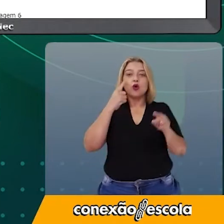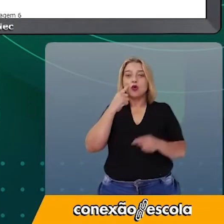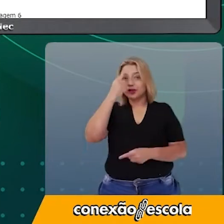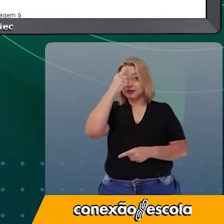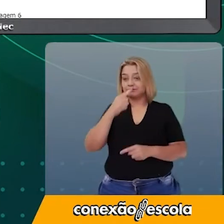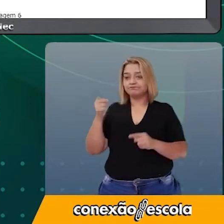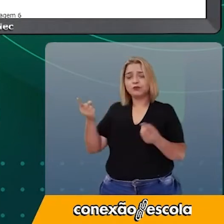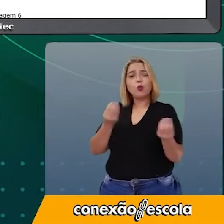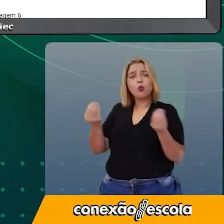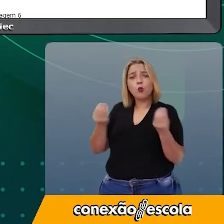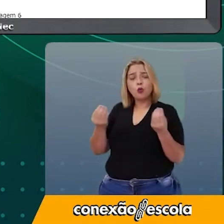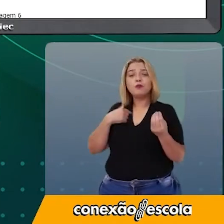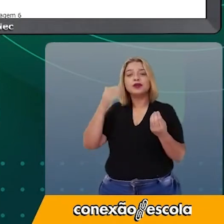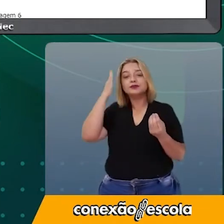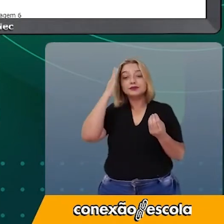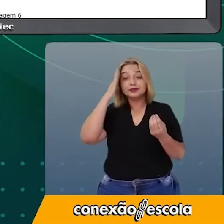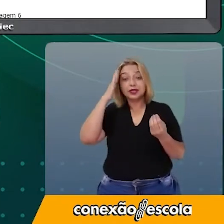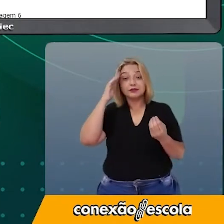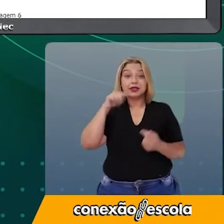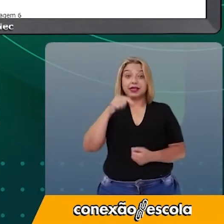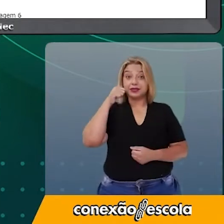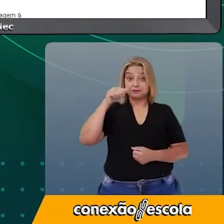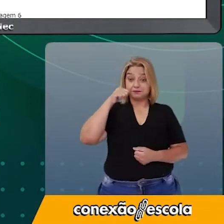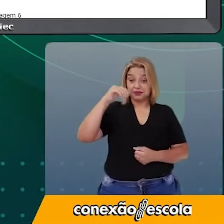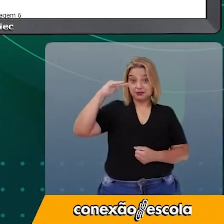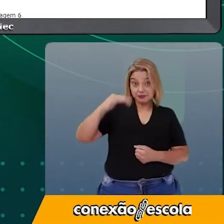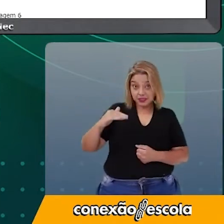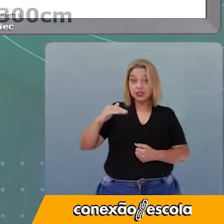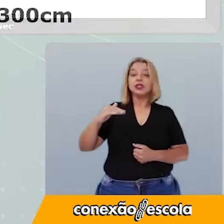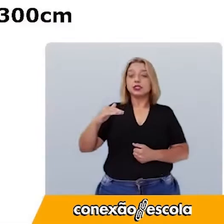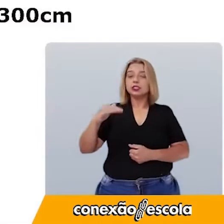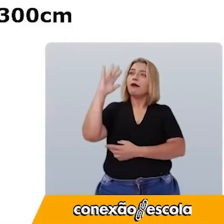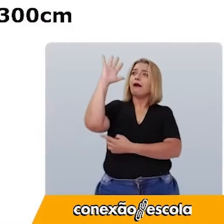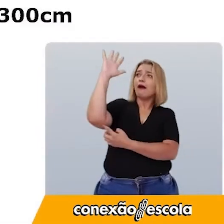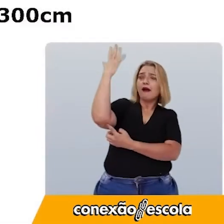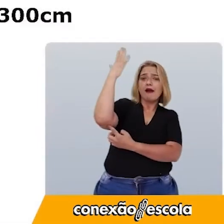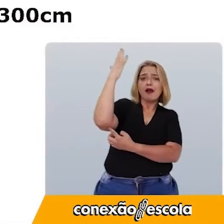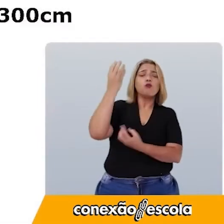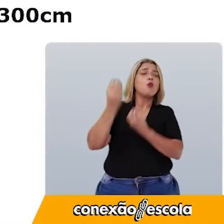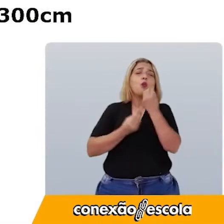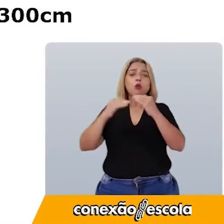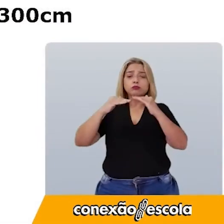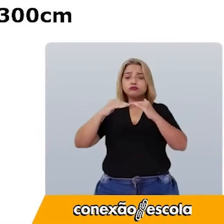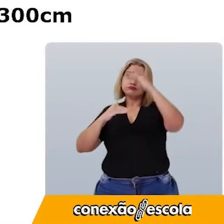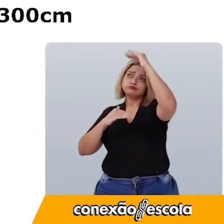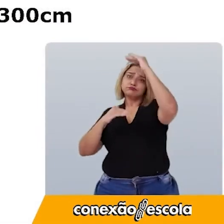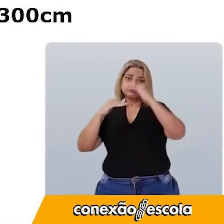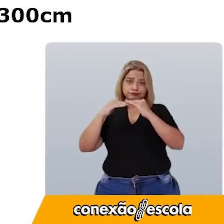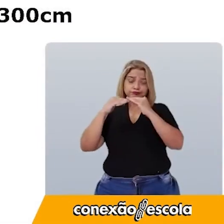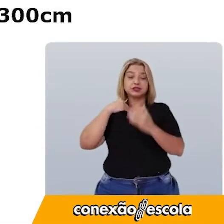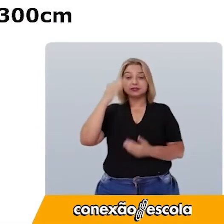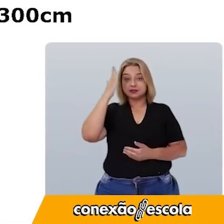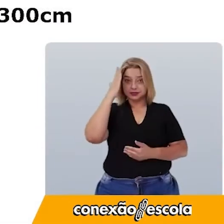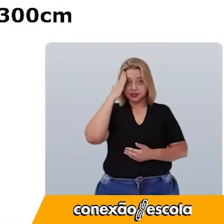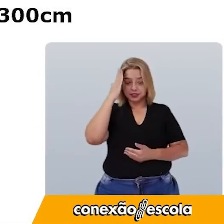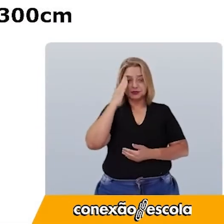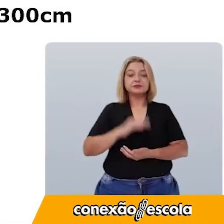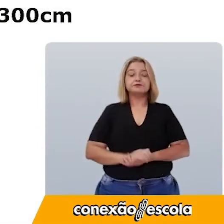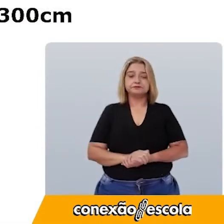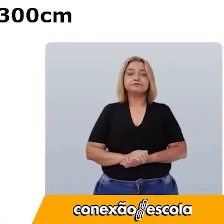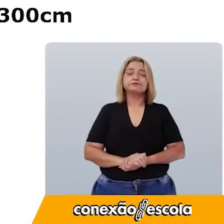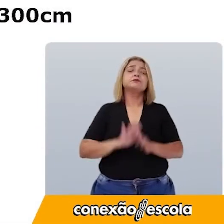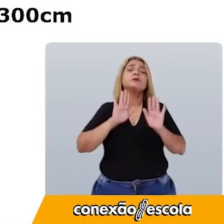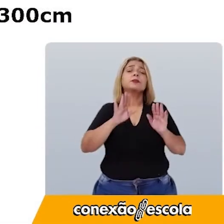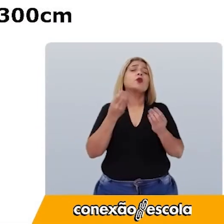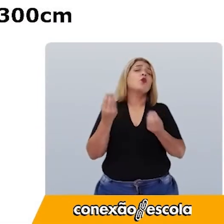quero comparar o tamanho da menina com o tamanho da árvore, através de uma razão. Qual é a